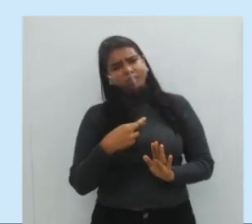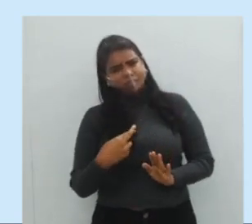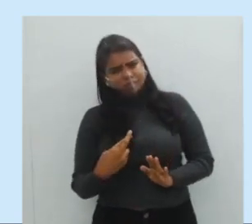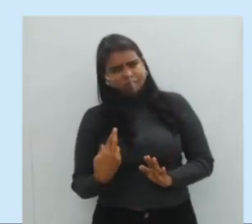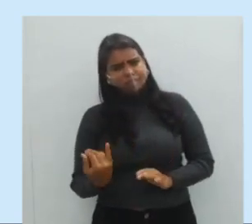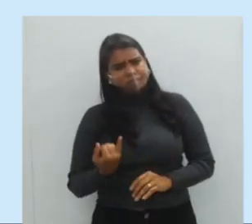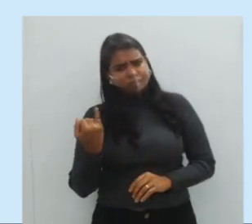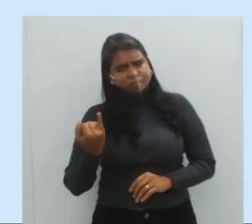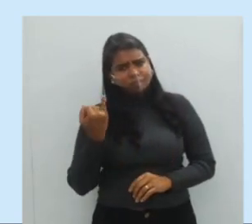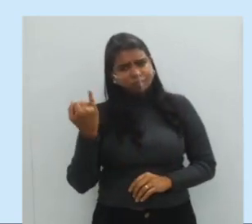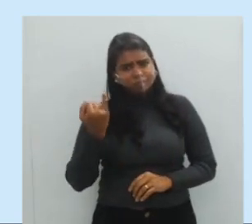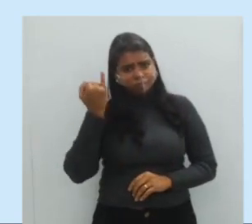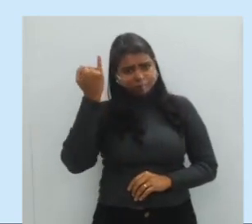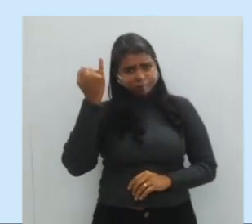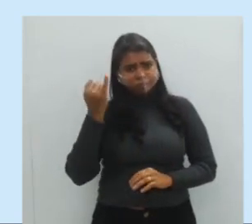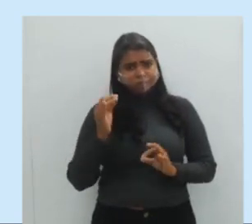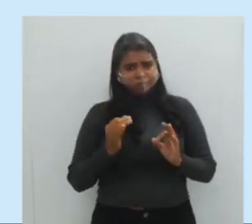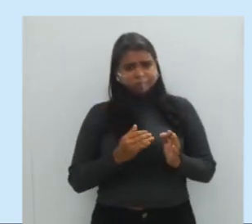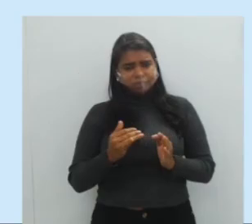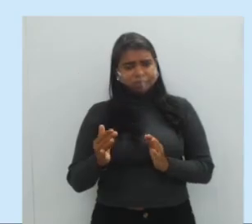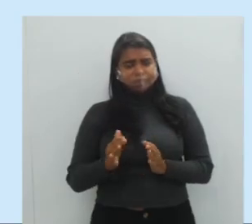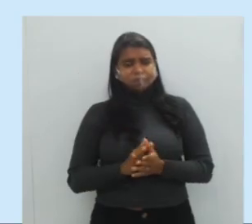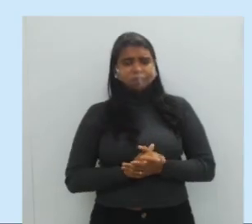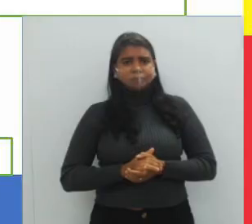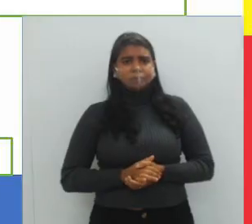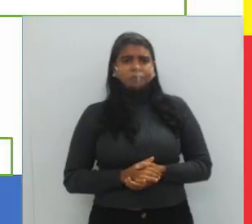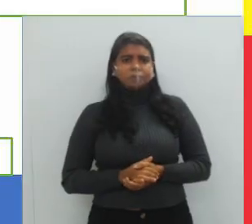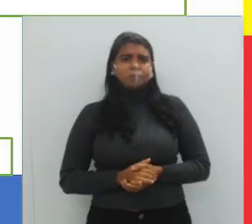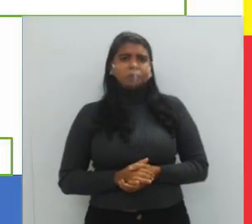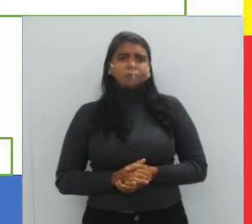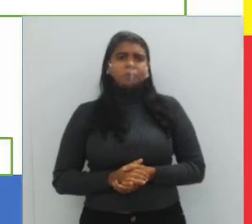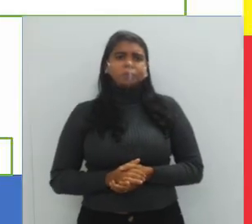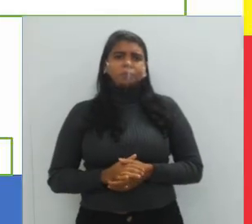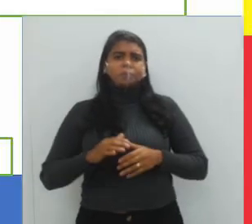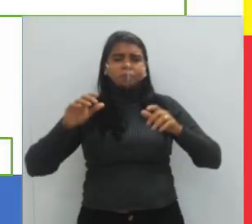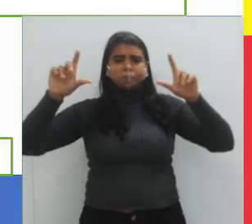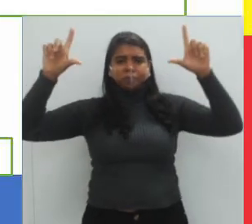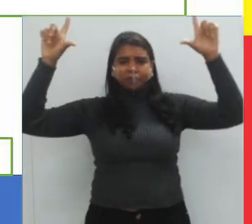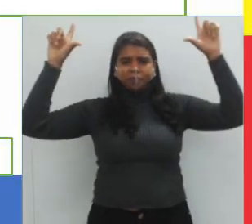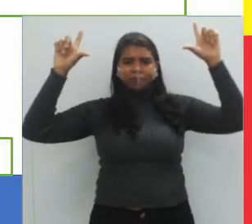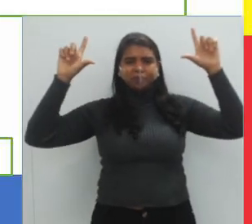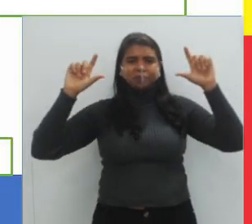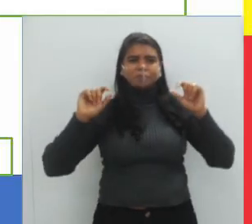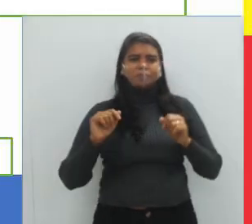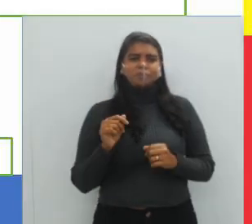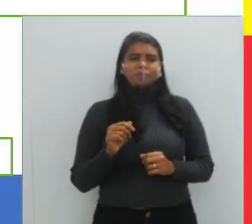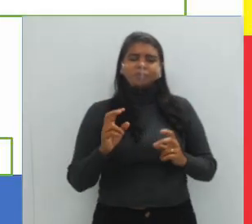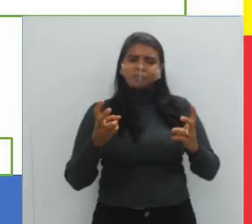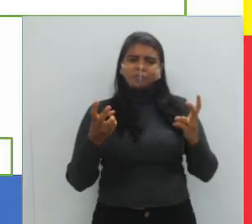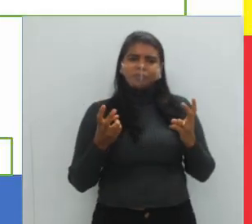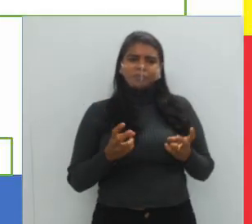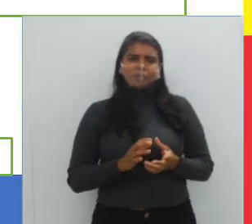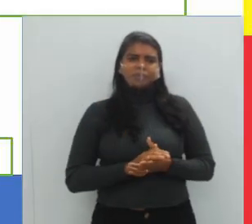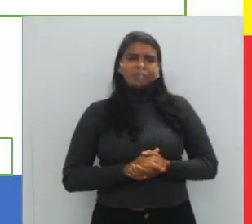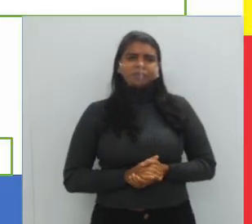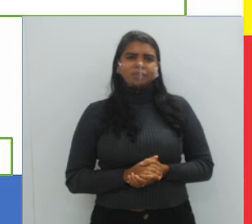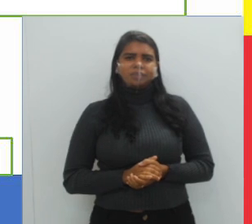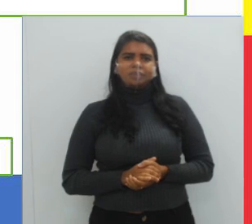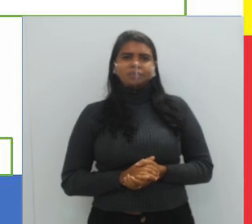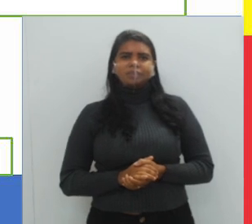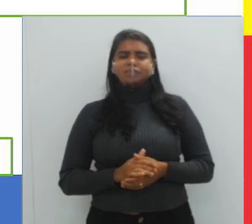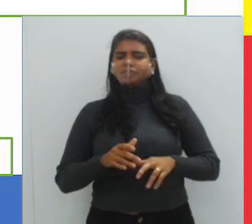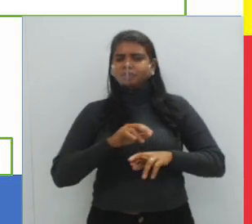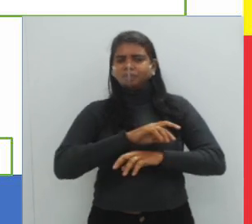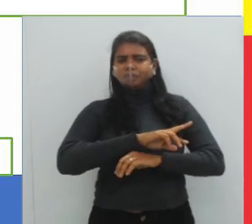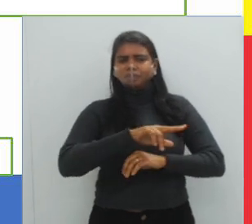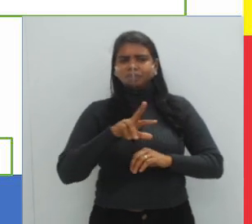elas, que são essenciais, certo? Vamos em frente. Nós temos aqui, como há na tela, veja só, eu coloquei aqui a